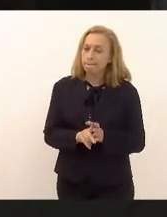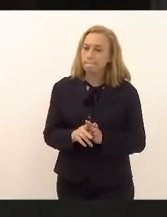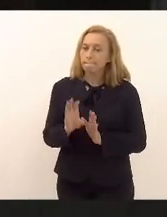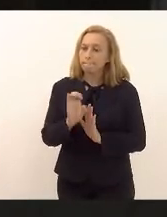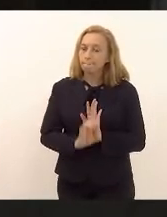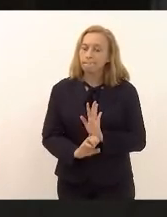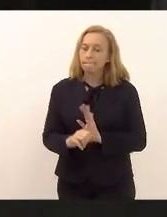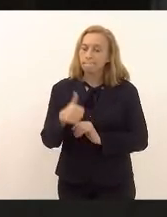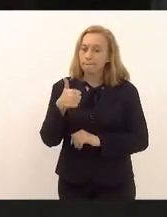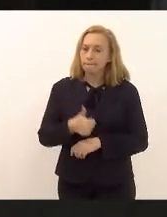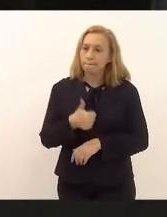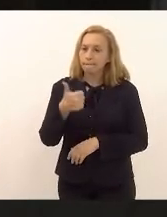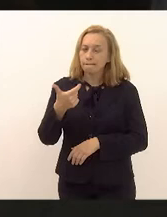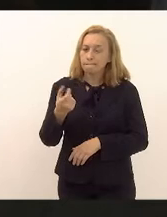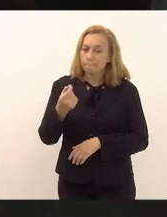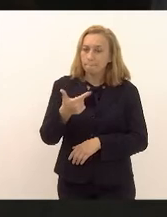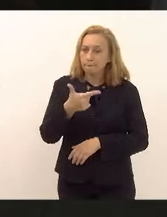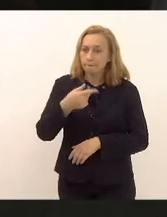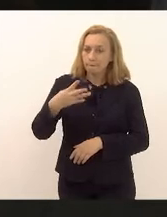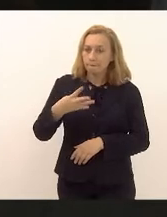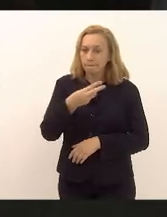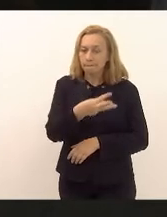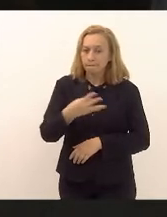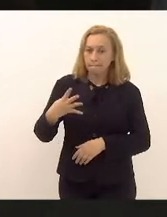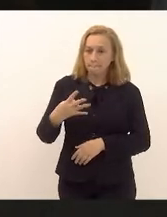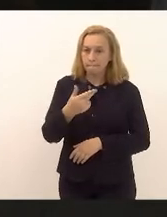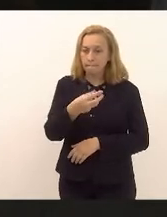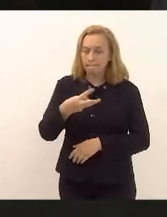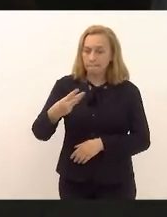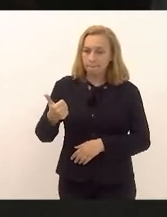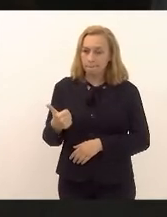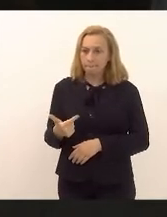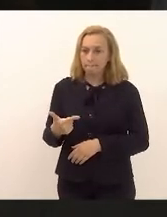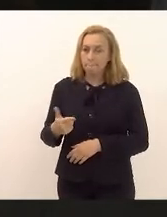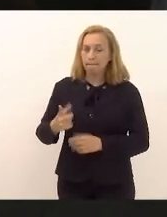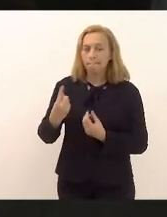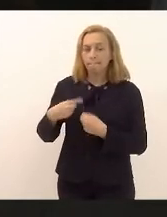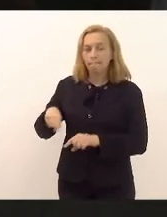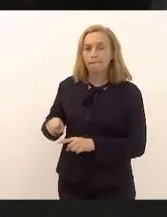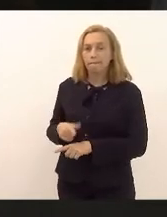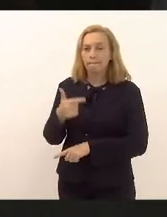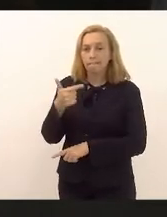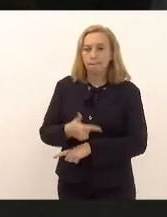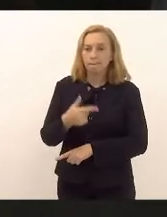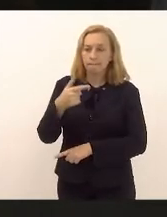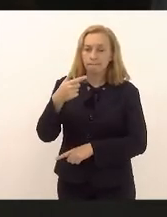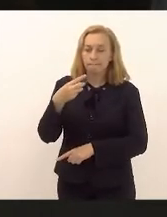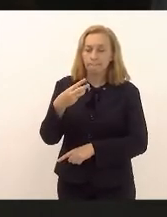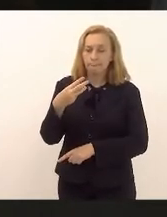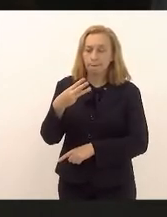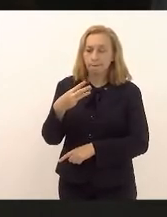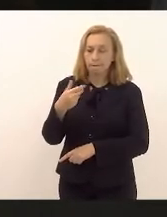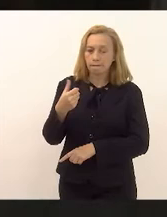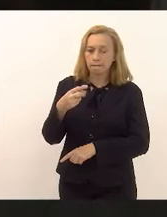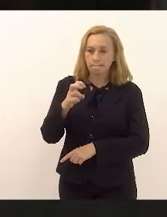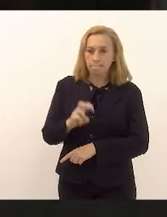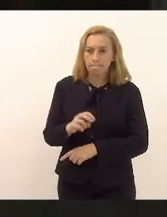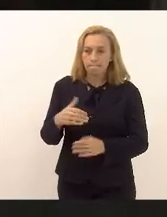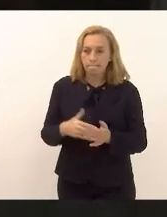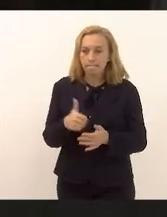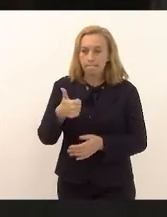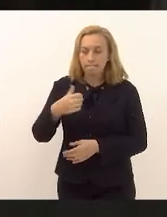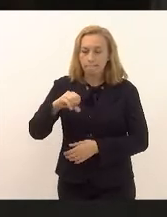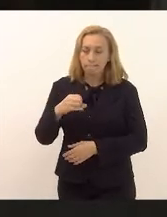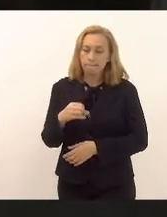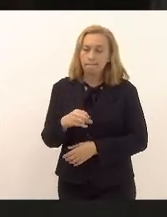emendas 1, 20, 23, 24 e 32, contrário às emendas 2, 3, de 5 a